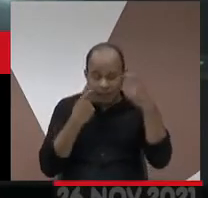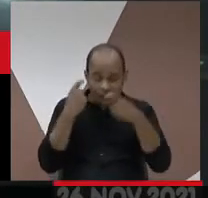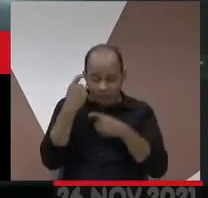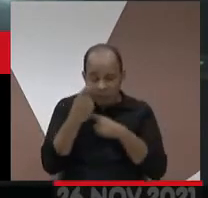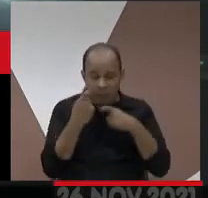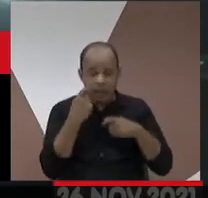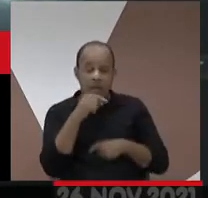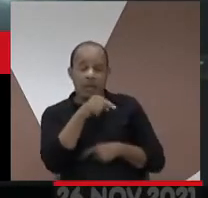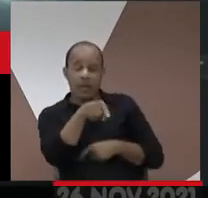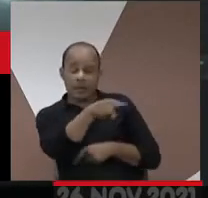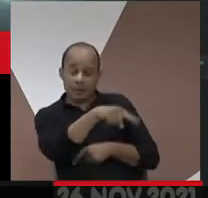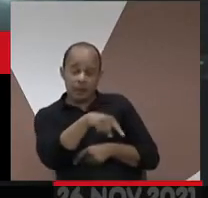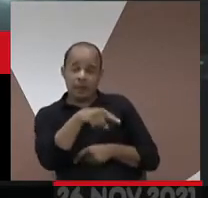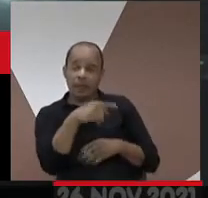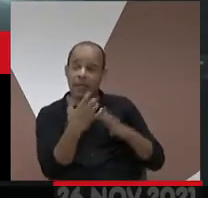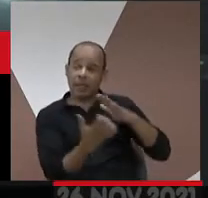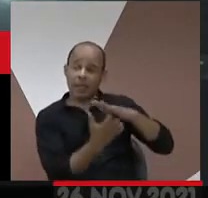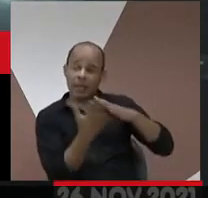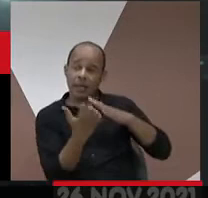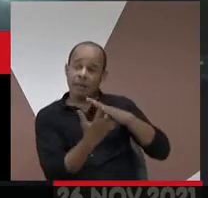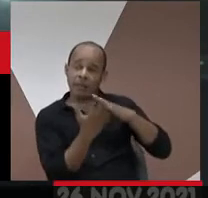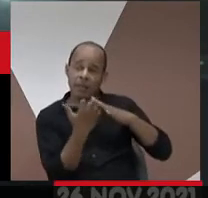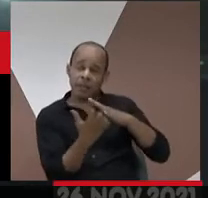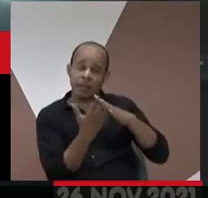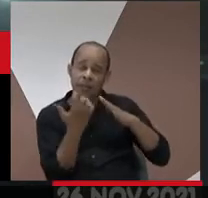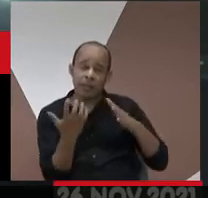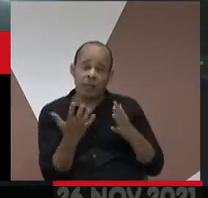empresas, teria aquela de não